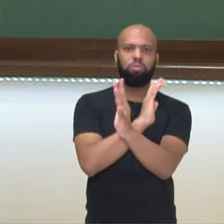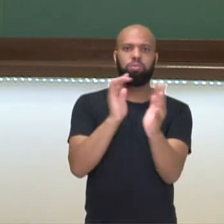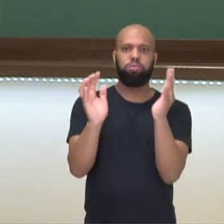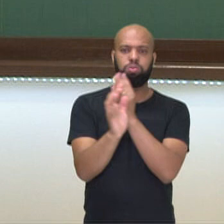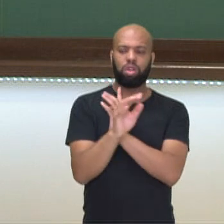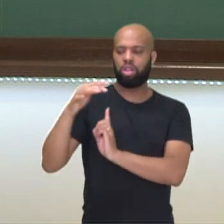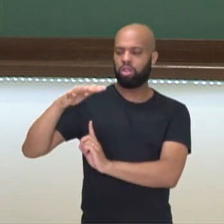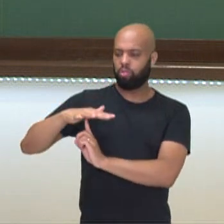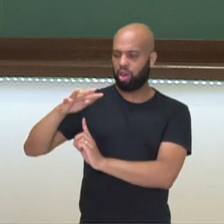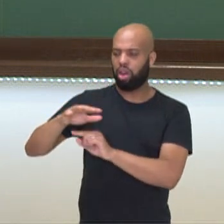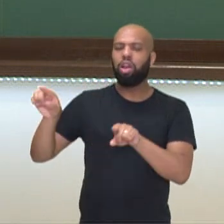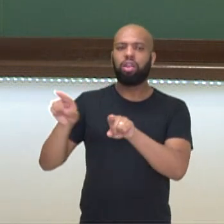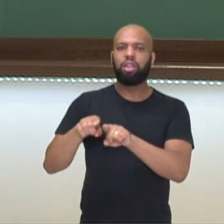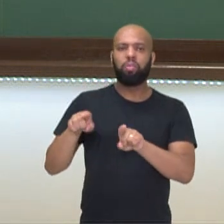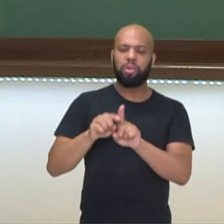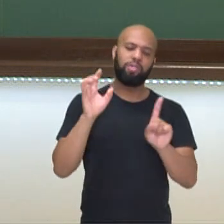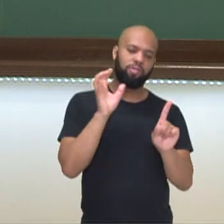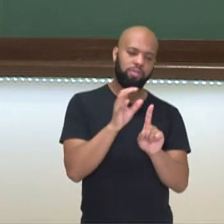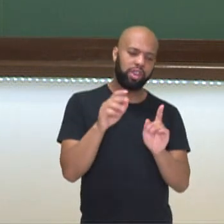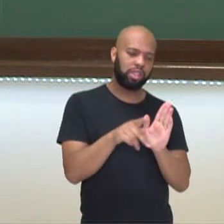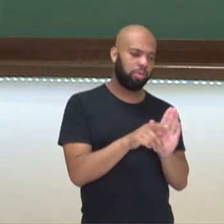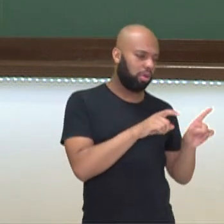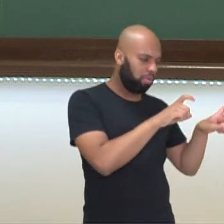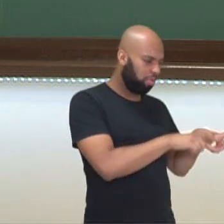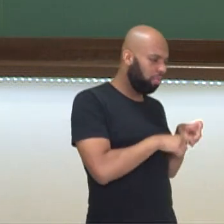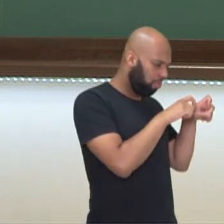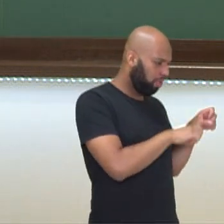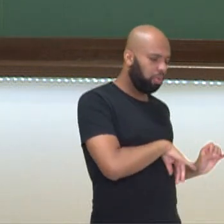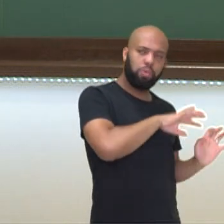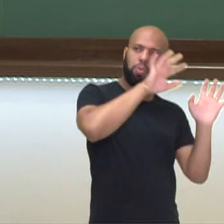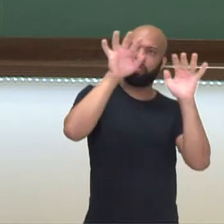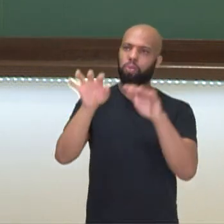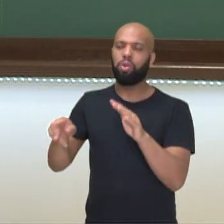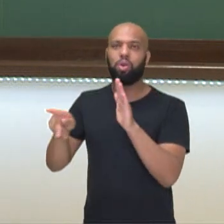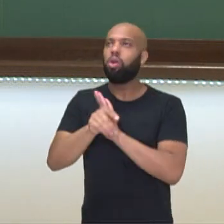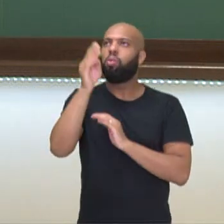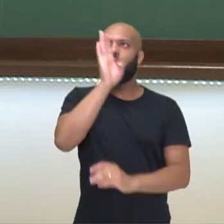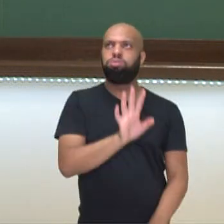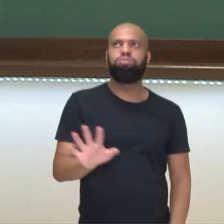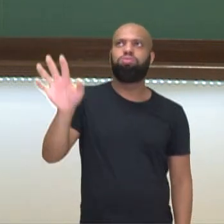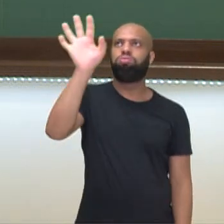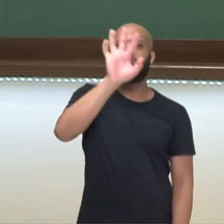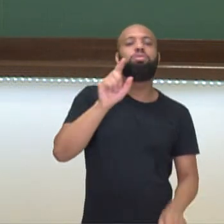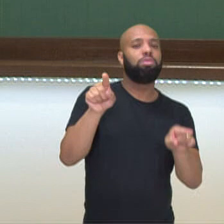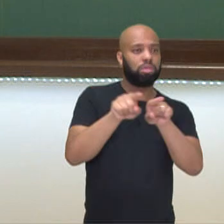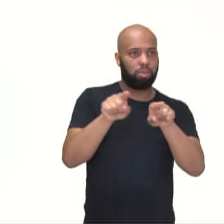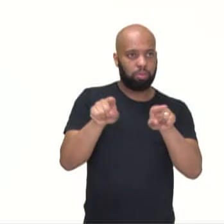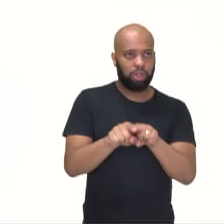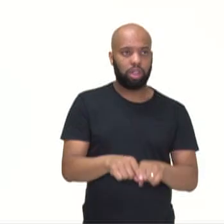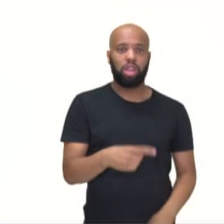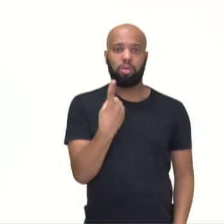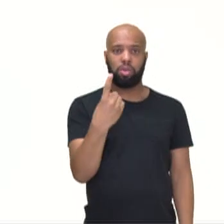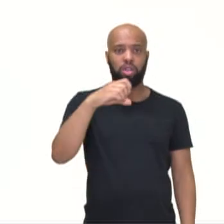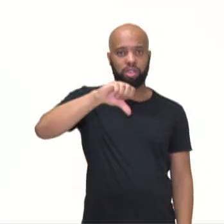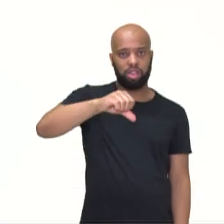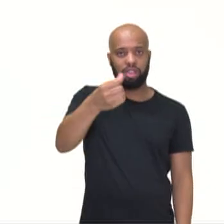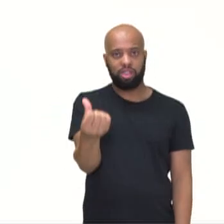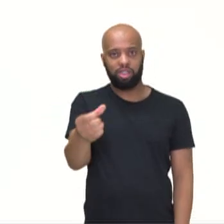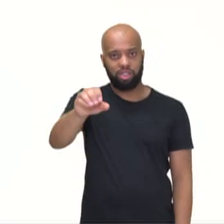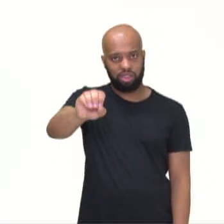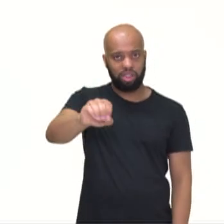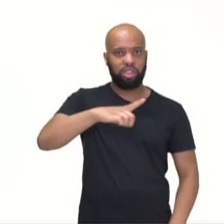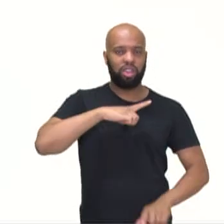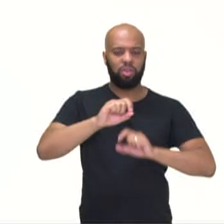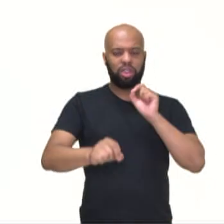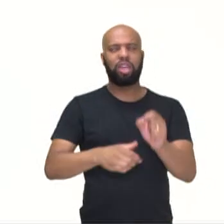no Paraná também é reflexo do processo de urbanização no Brasil, no território brasileiro. E em 1960, com a